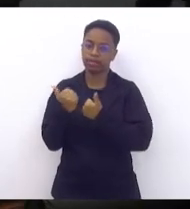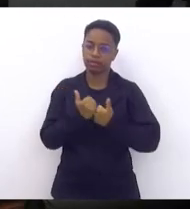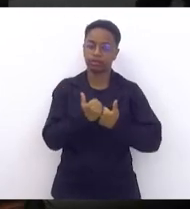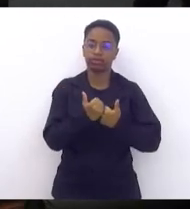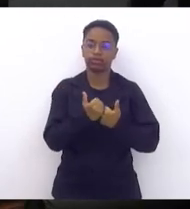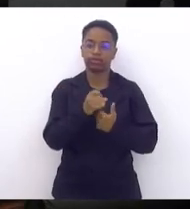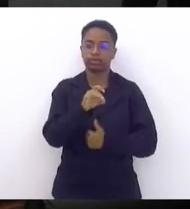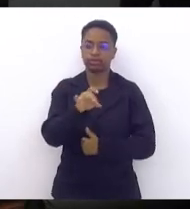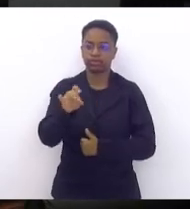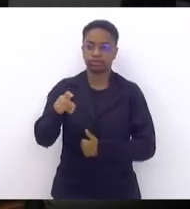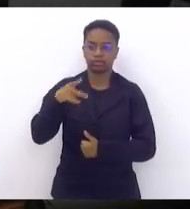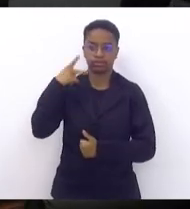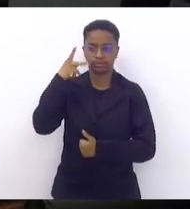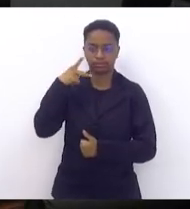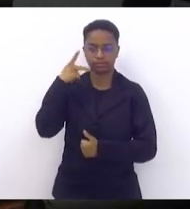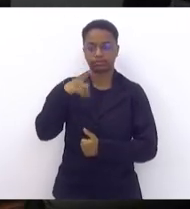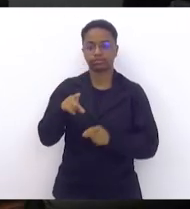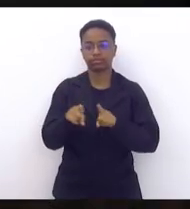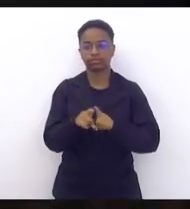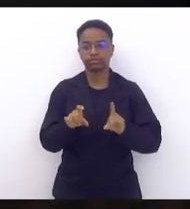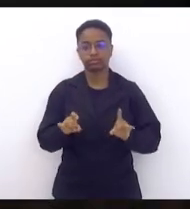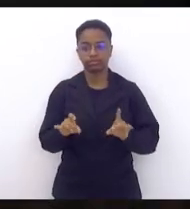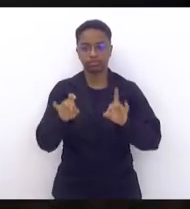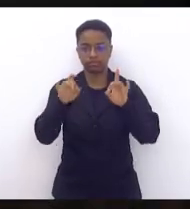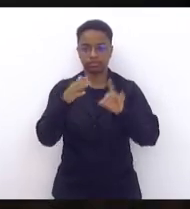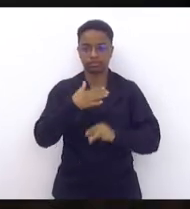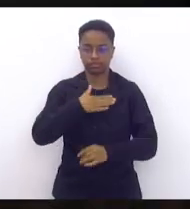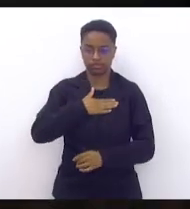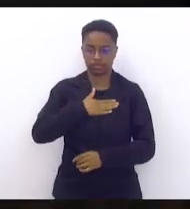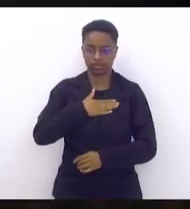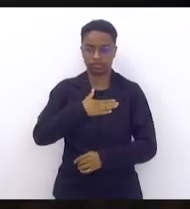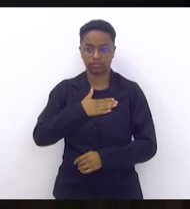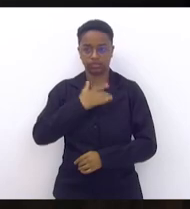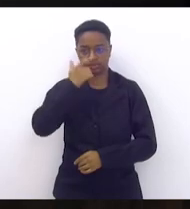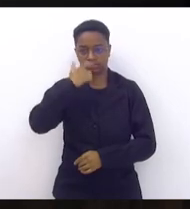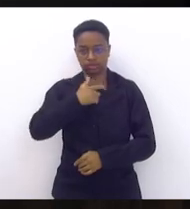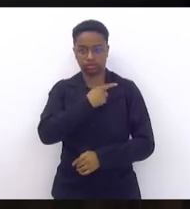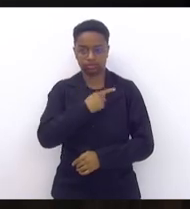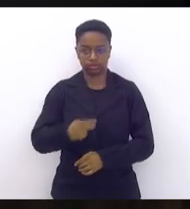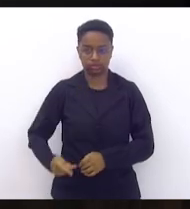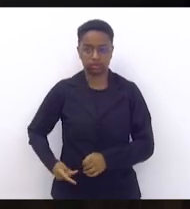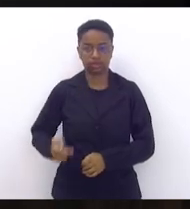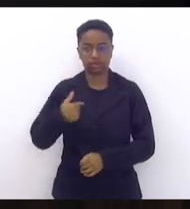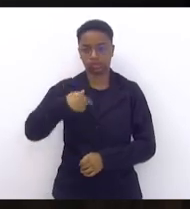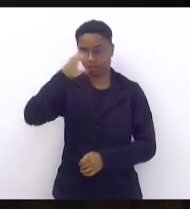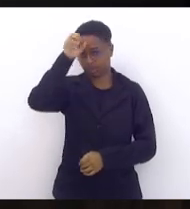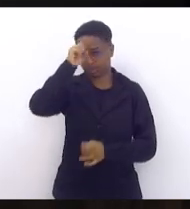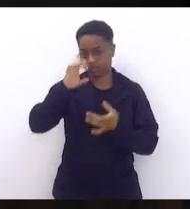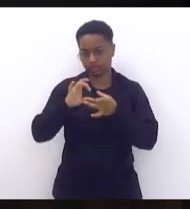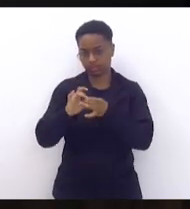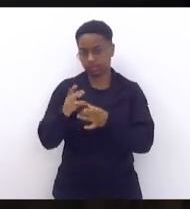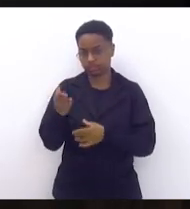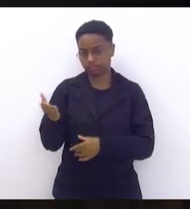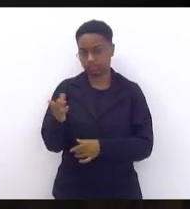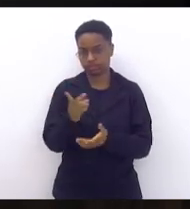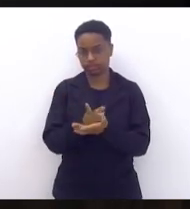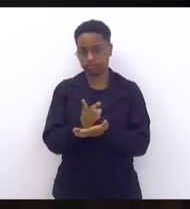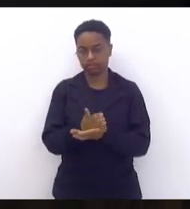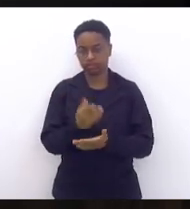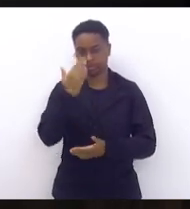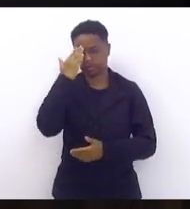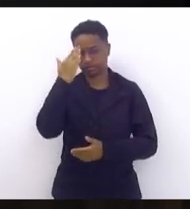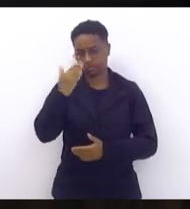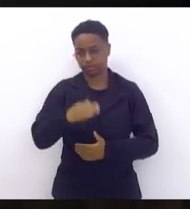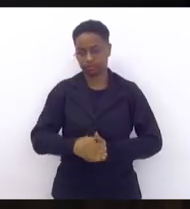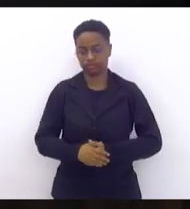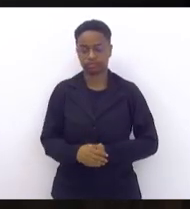com esse parlamento, em especial para comigo, enquanto presidente, que tenho aprendido muito com Vossa Excelência. Muito obrigado.